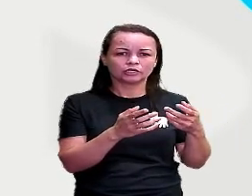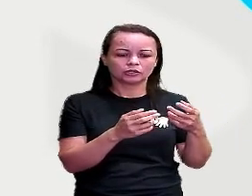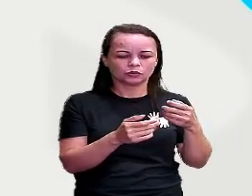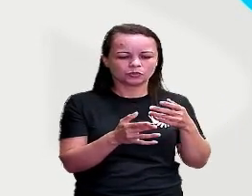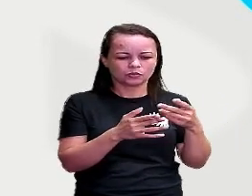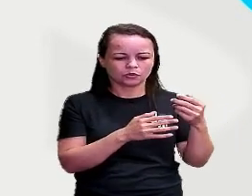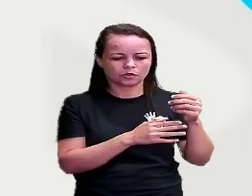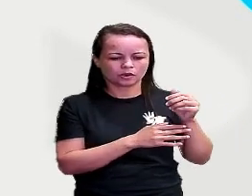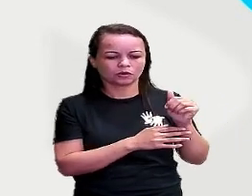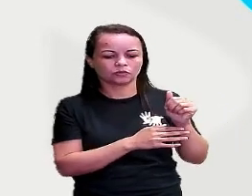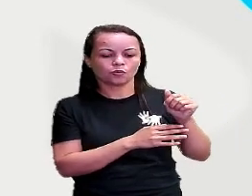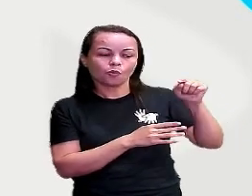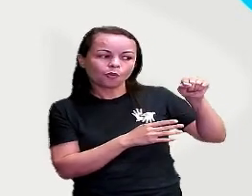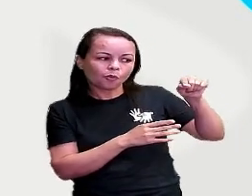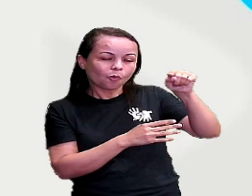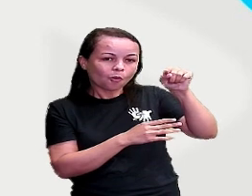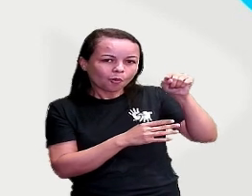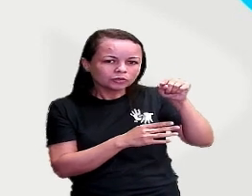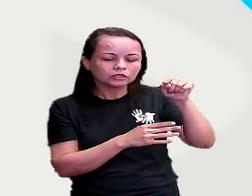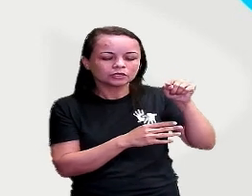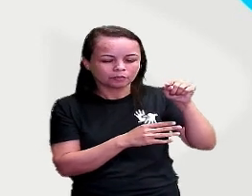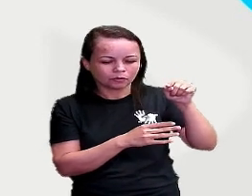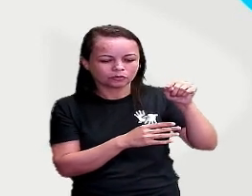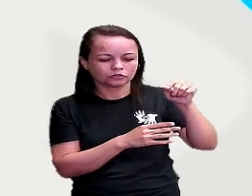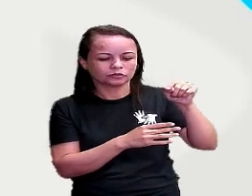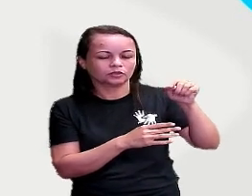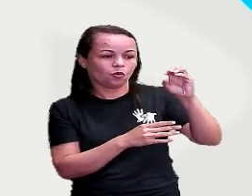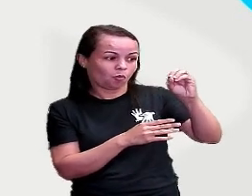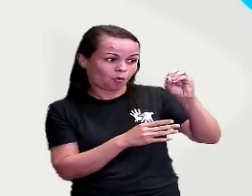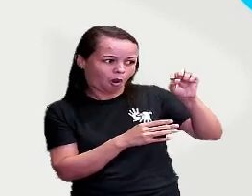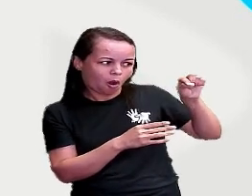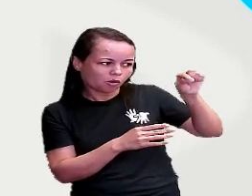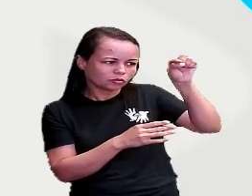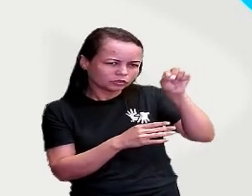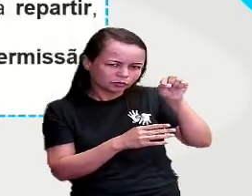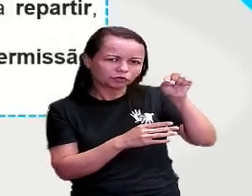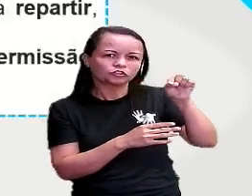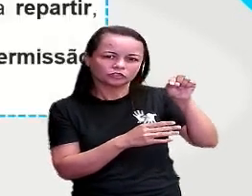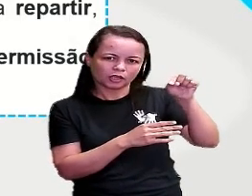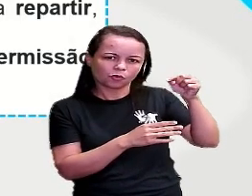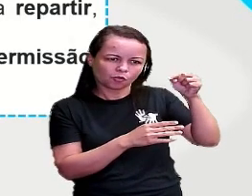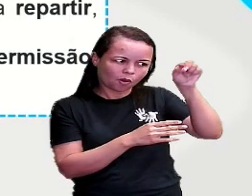ali, dependendo, falando do acento com 2 S, né, que é o lugar de se sentar.